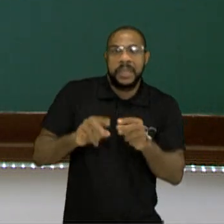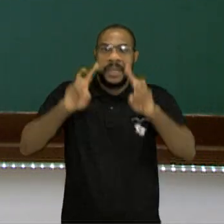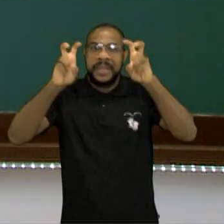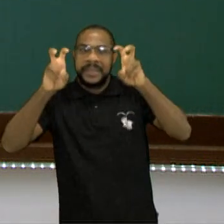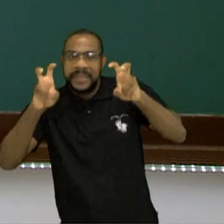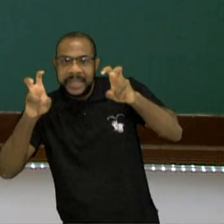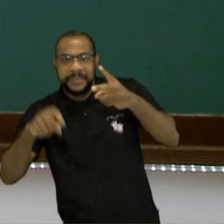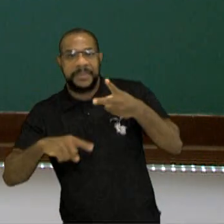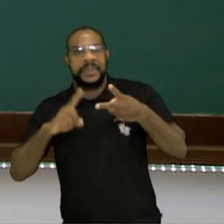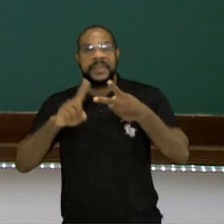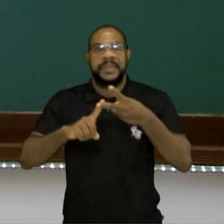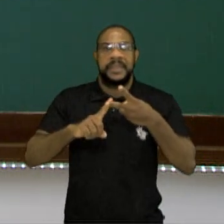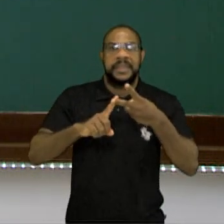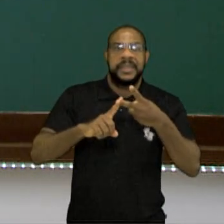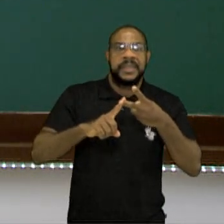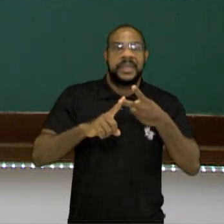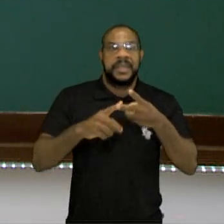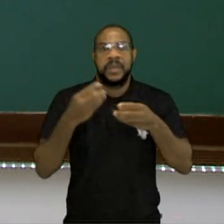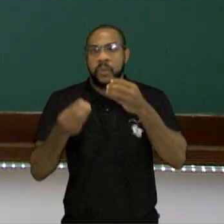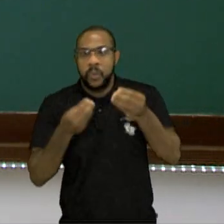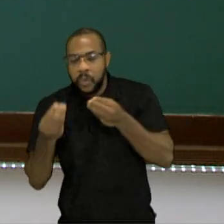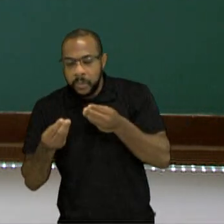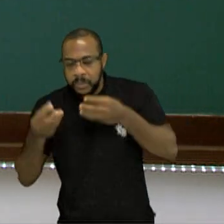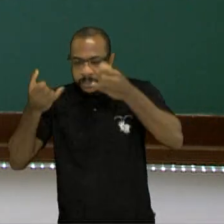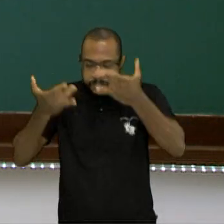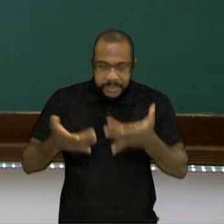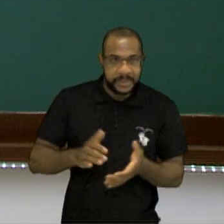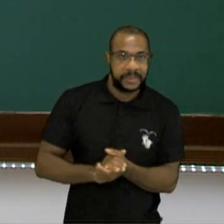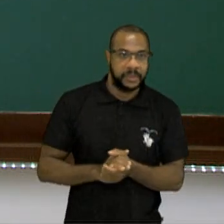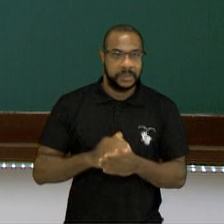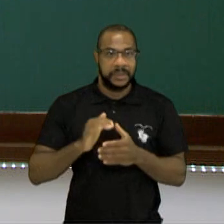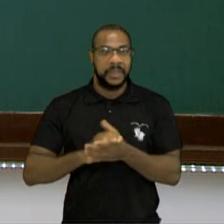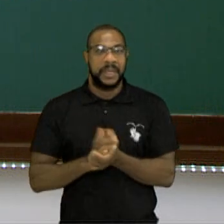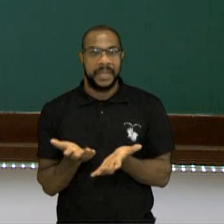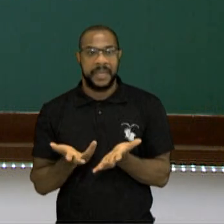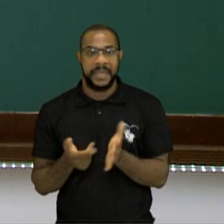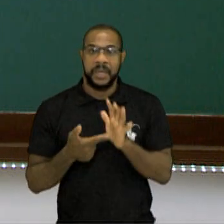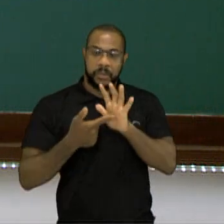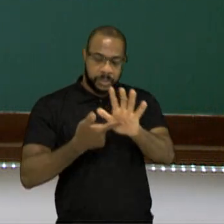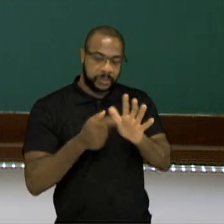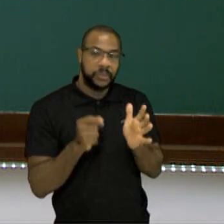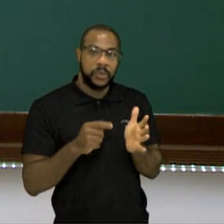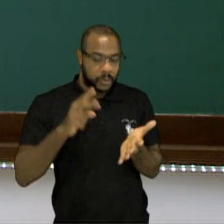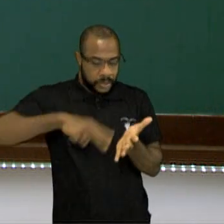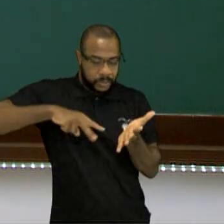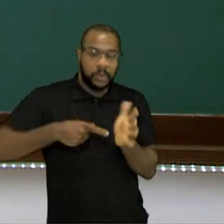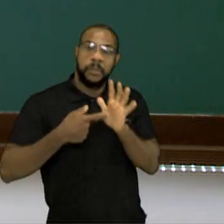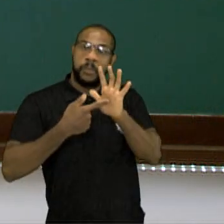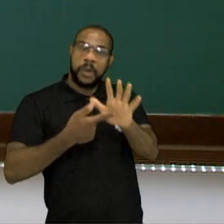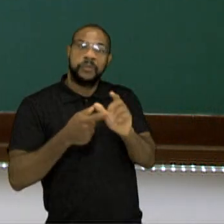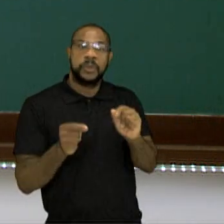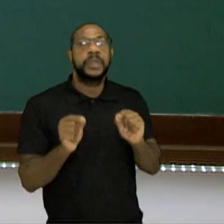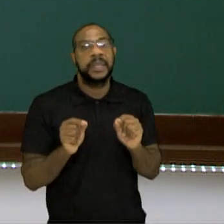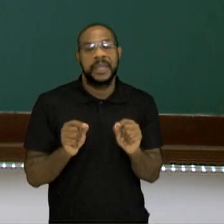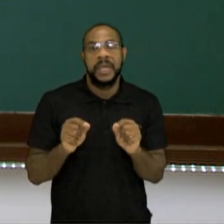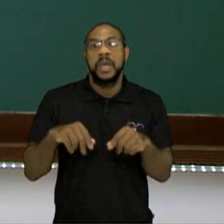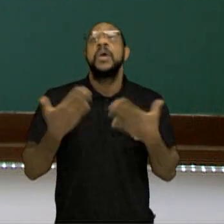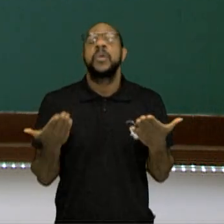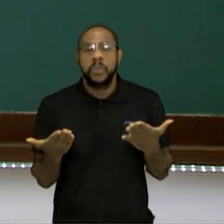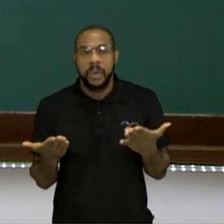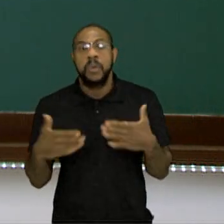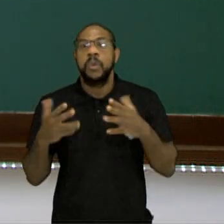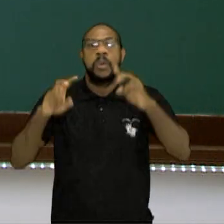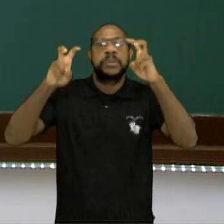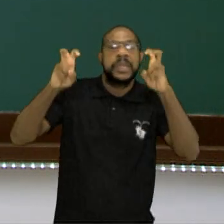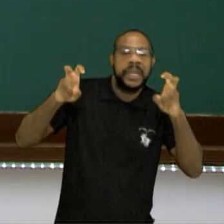ser isso na introdução? Onde o leitor ele mostra qual é o artigo, qual é a notícia que ele vai comentar ou